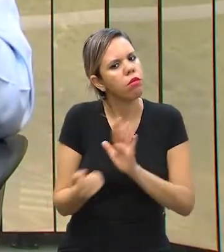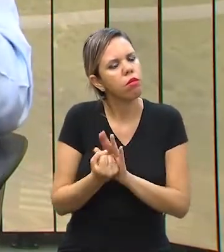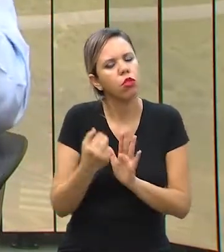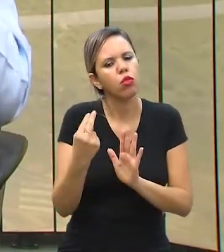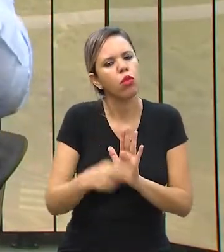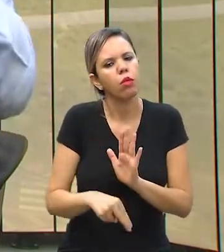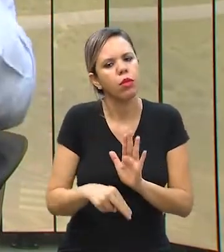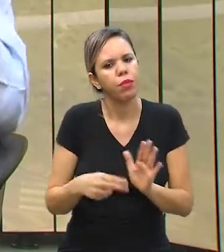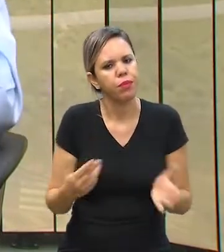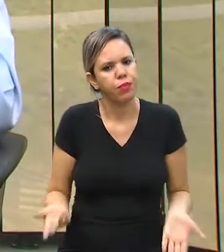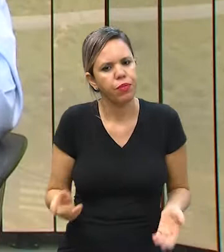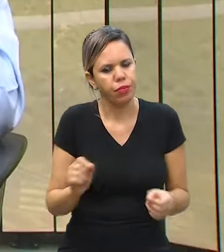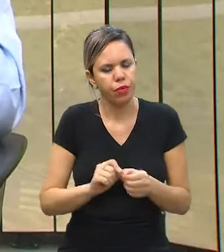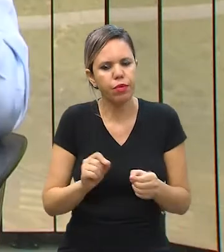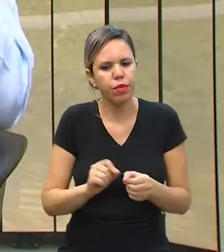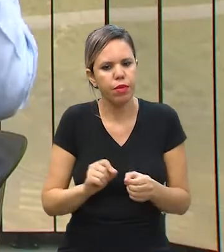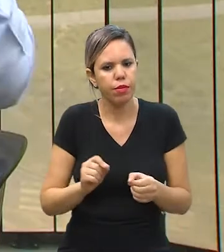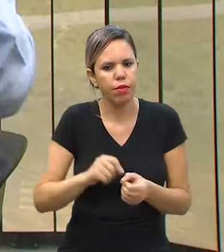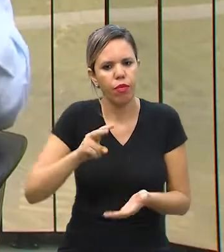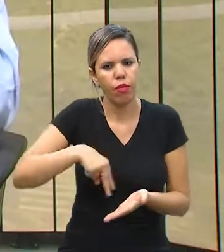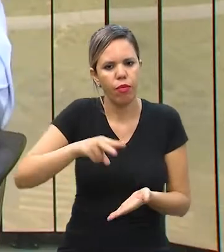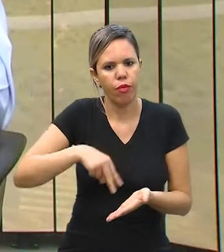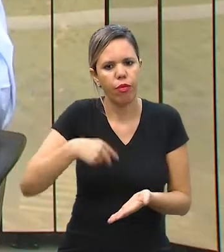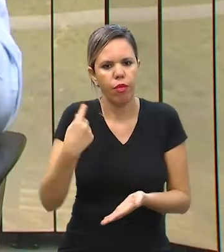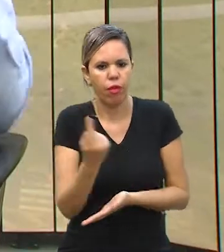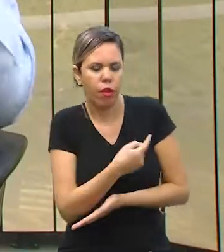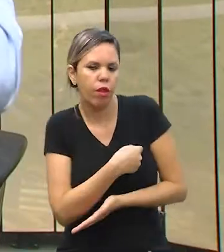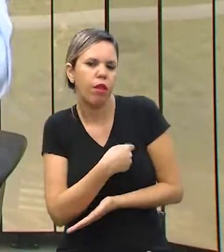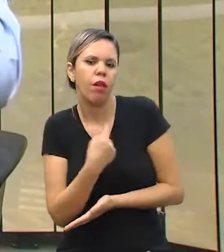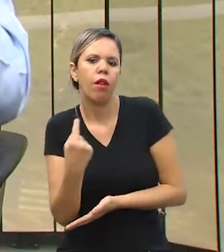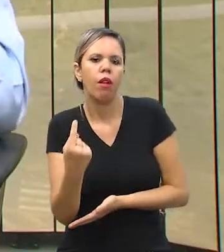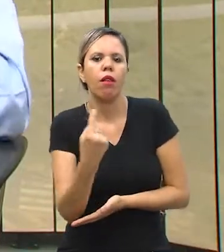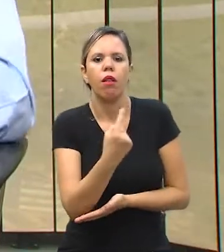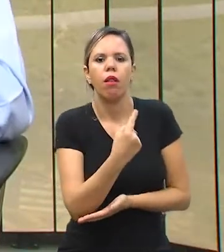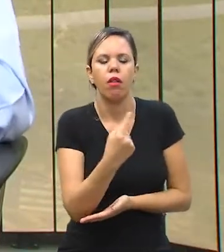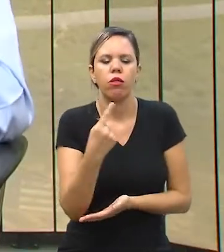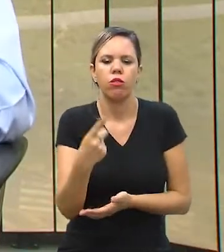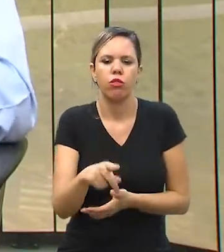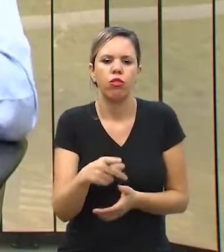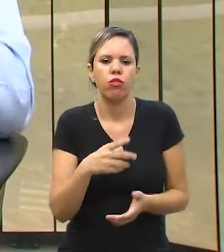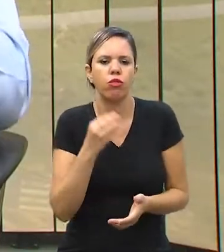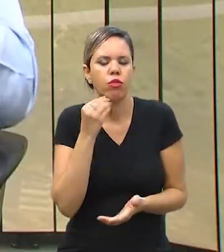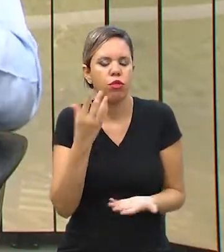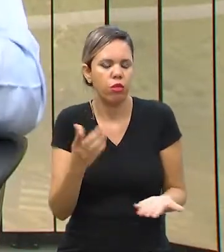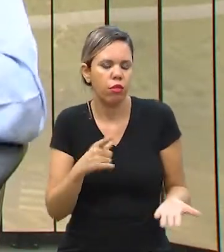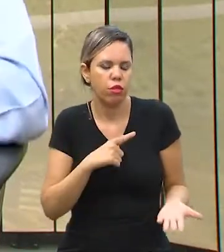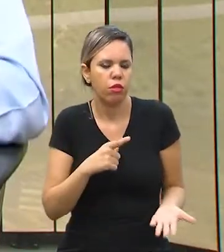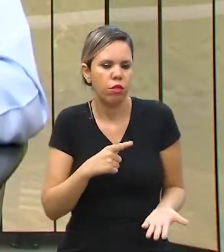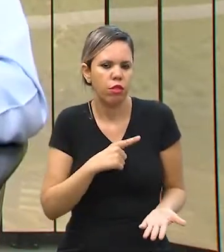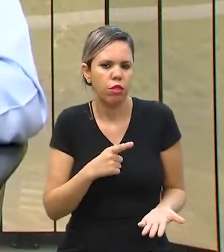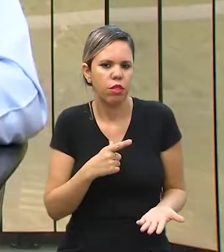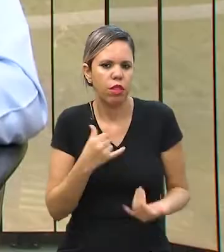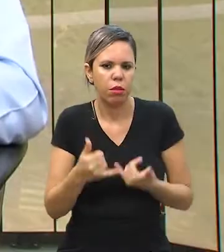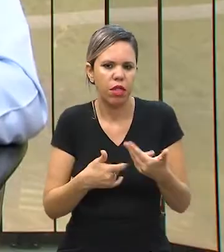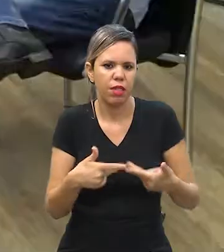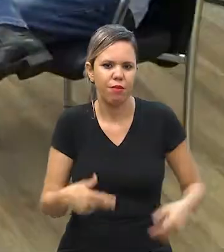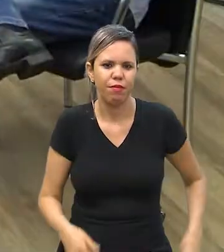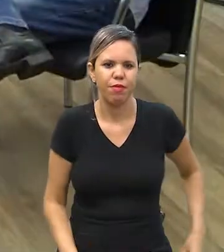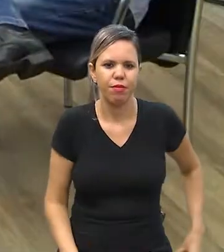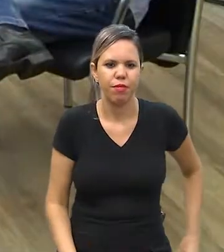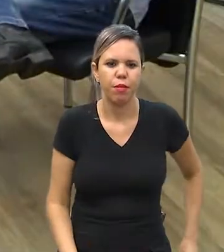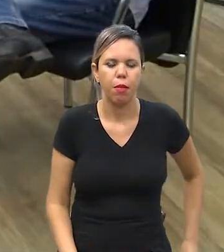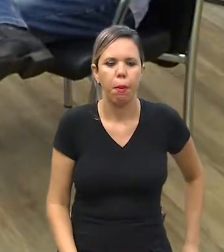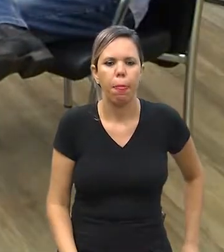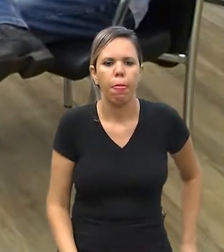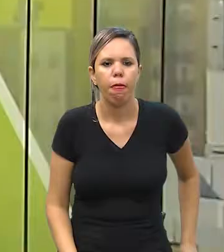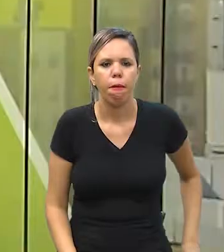nome ali. Legal. Fazia as danças da gente ali, cada um com o seu espaço ali. Era mais hobby. Que